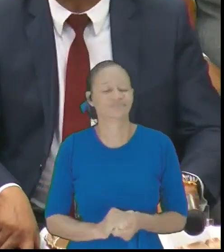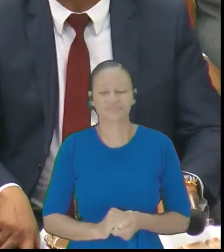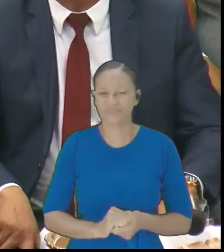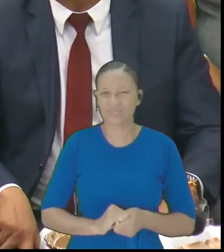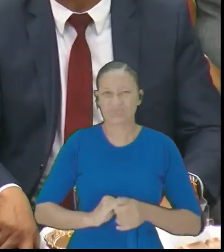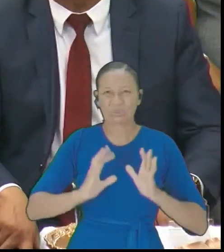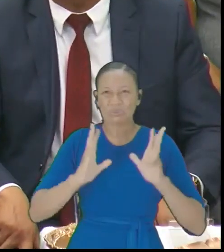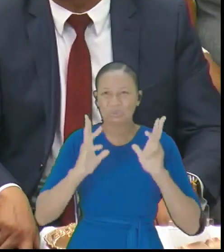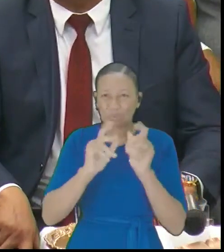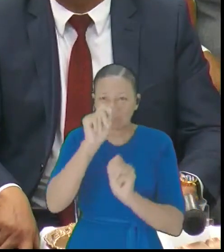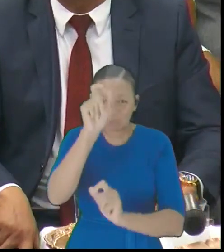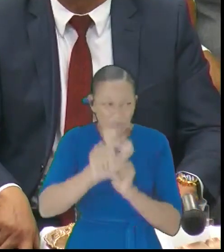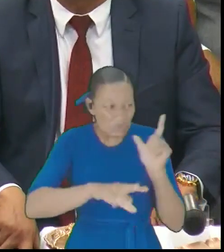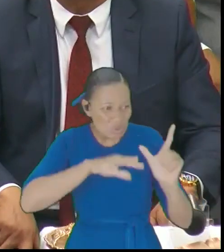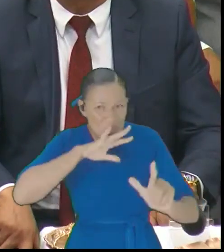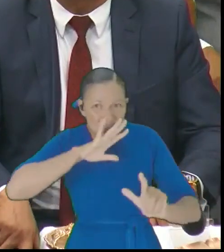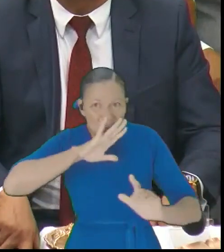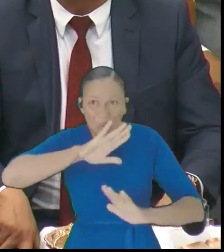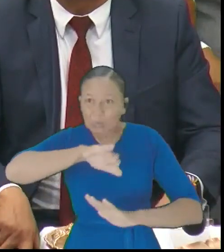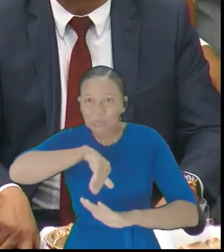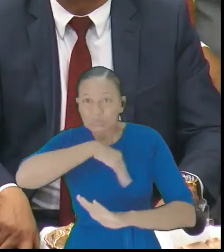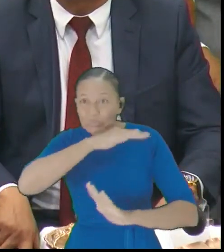Ninguém é ruim todo, irmão.